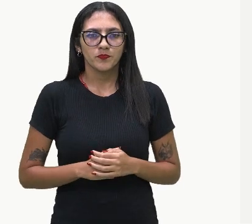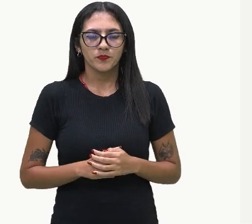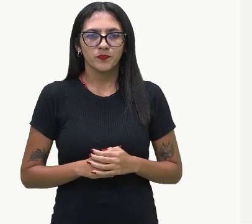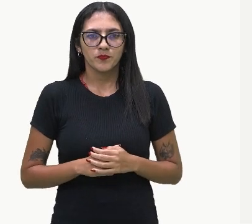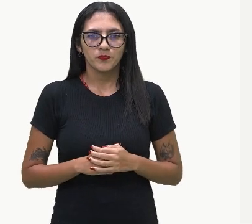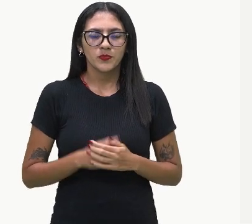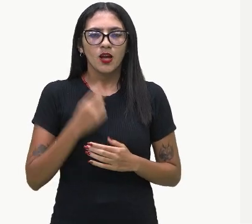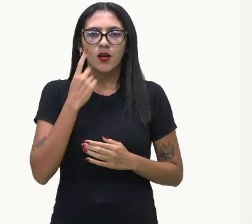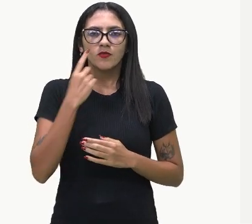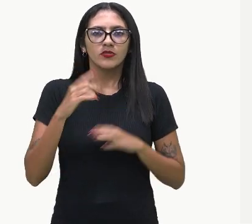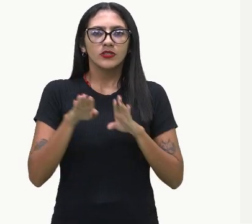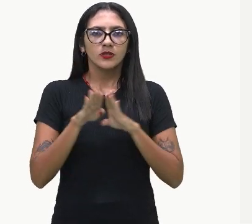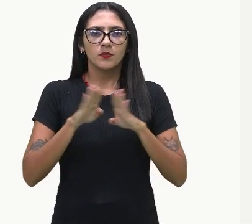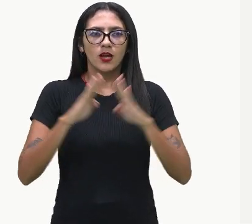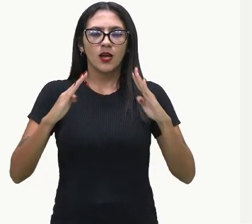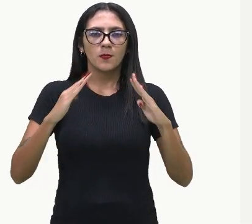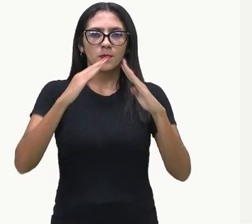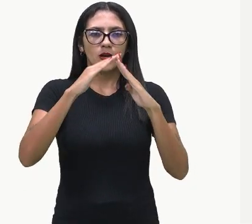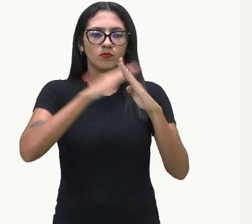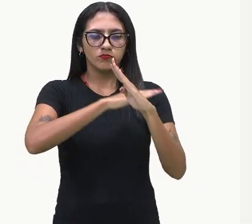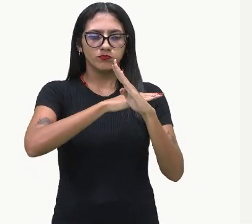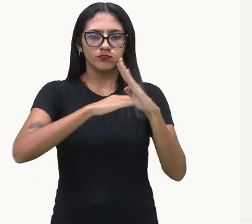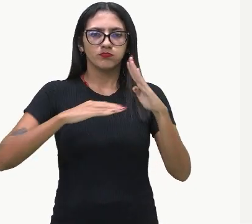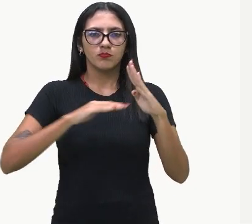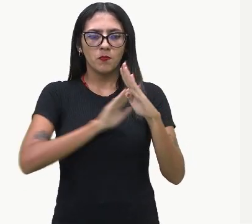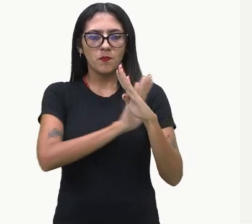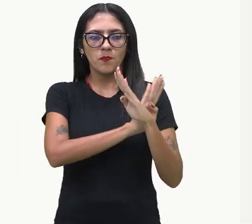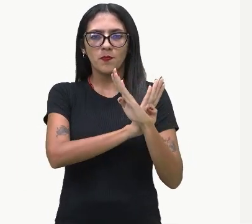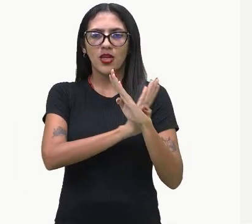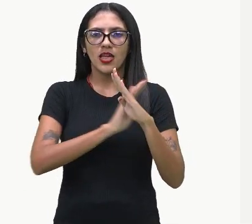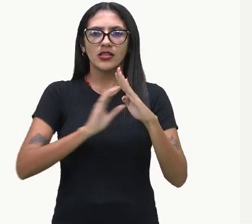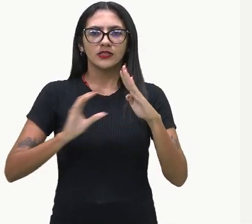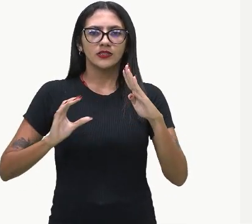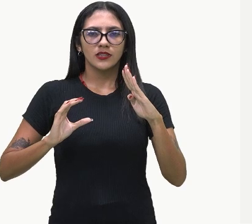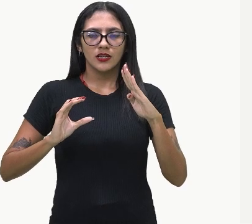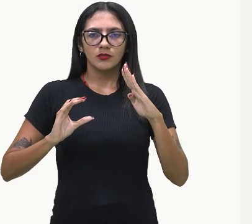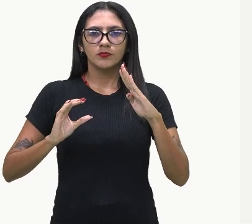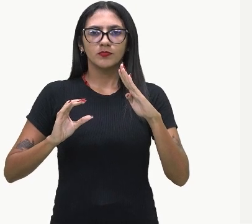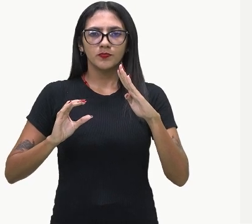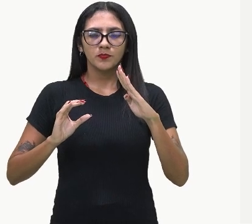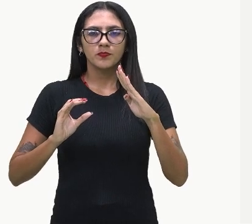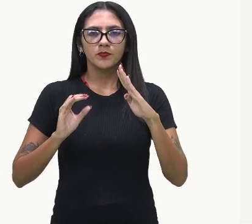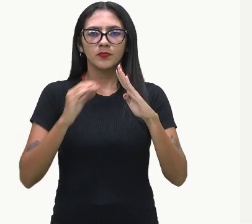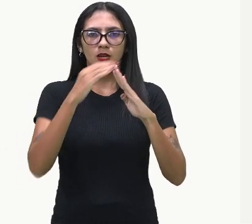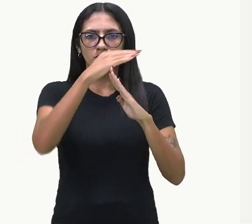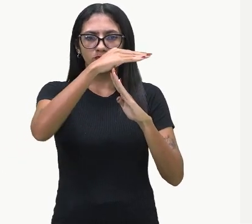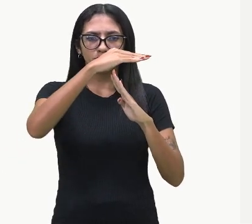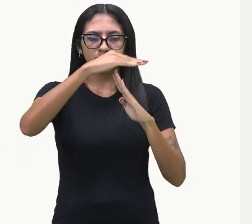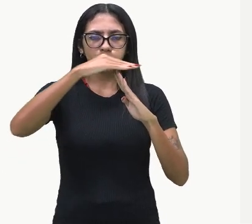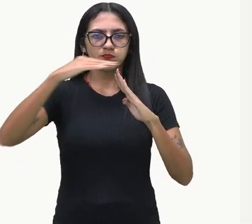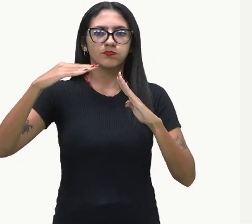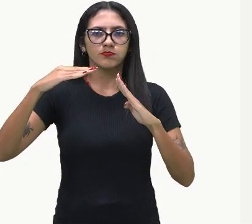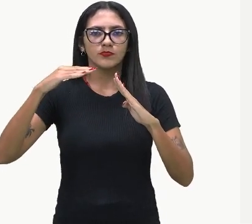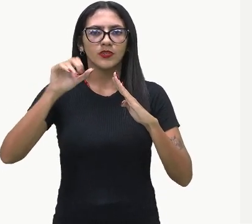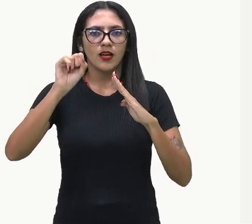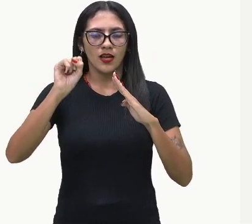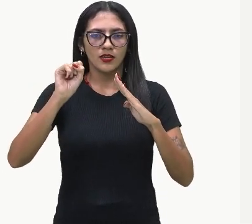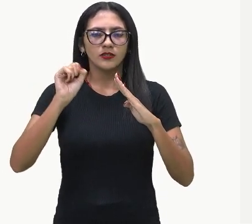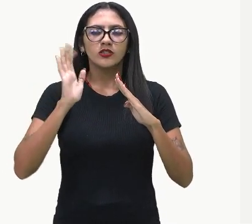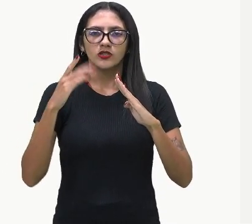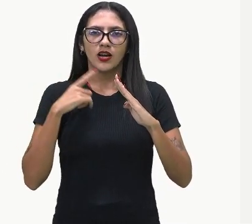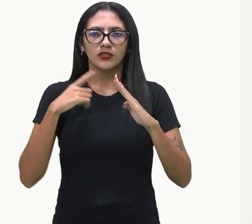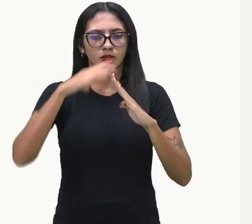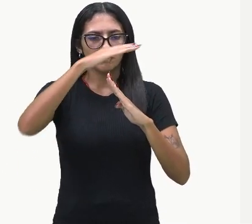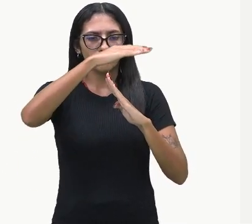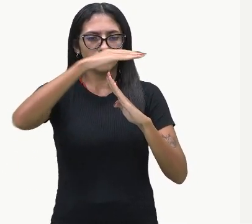lado BC, e a gente traça uma outra reta paralela, que é o S, então, temos as nossas 3